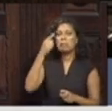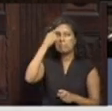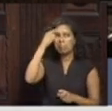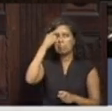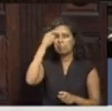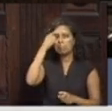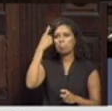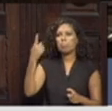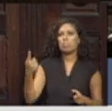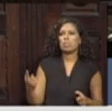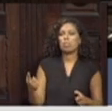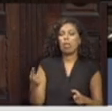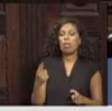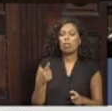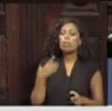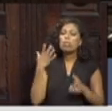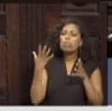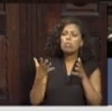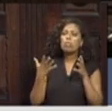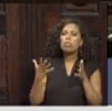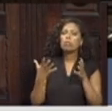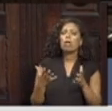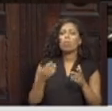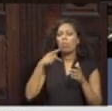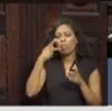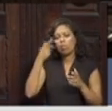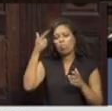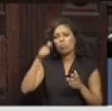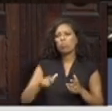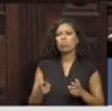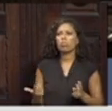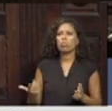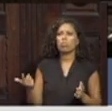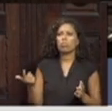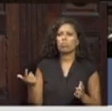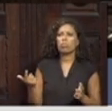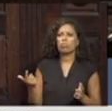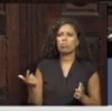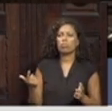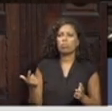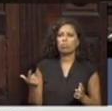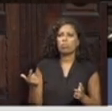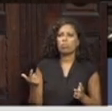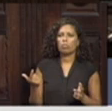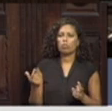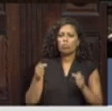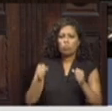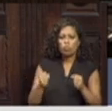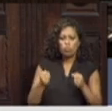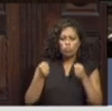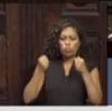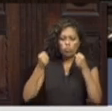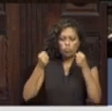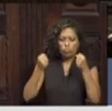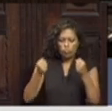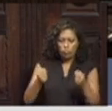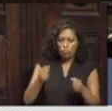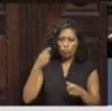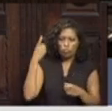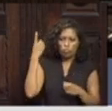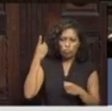aliás, este plano de emergência, desde que originalmente concebido, ele deve ser operado pela